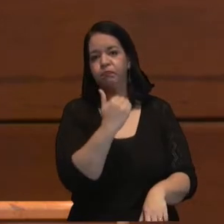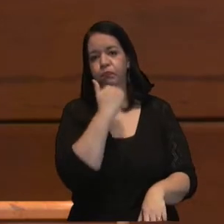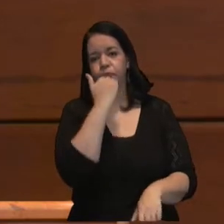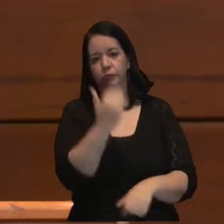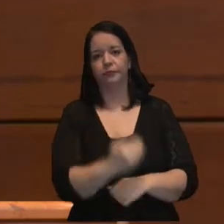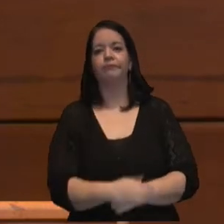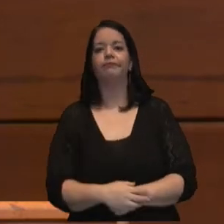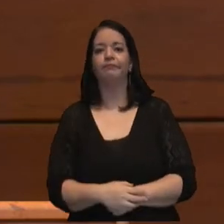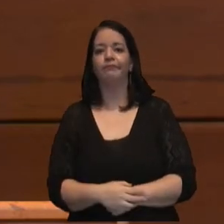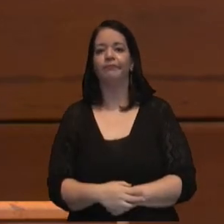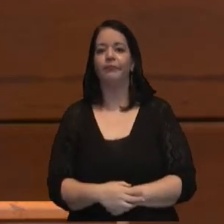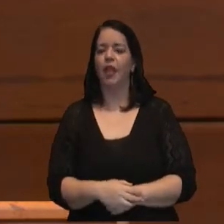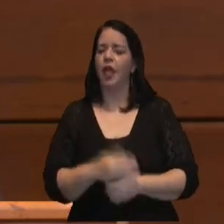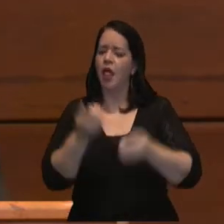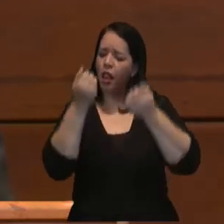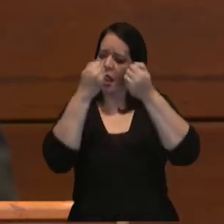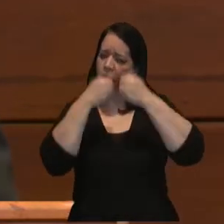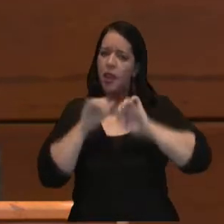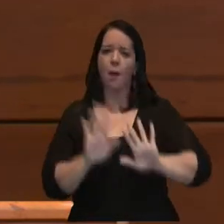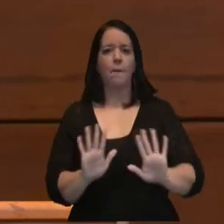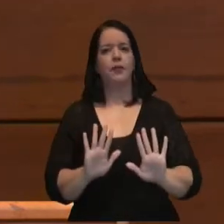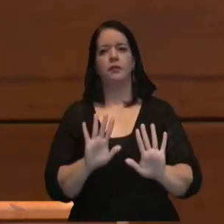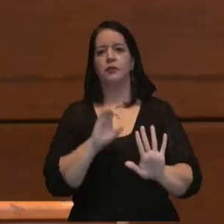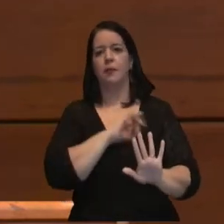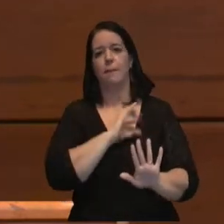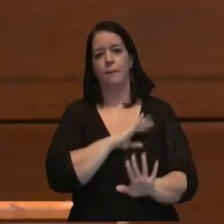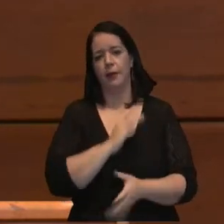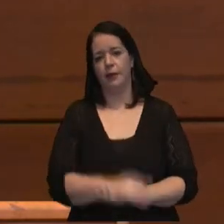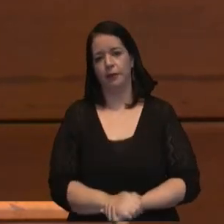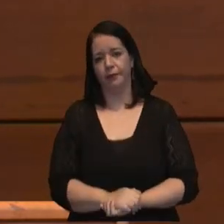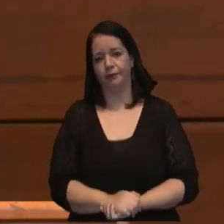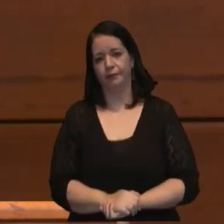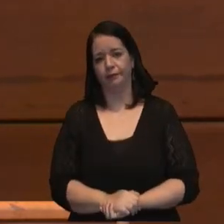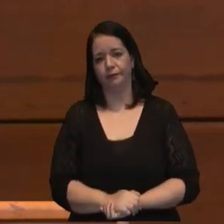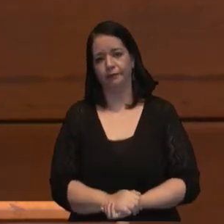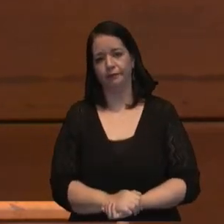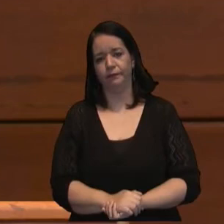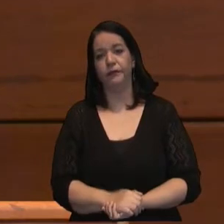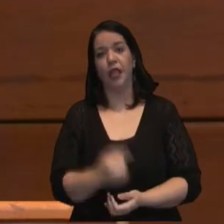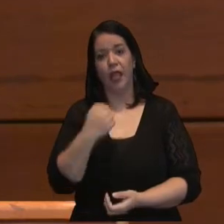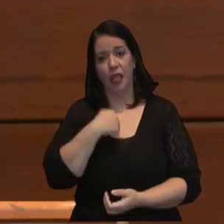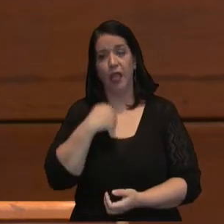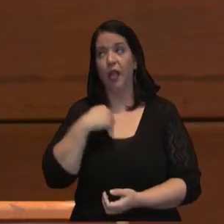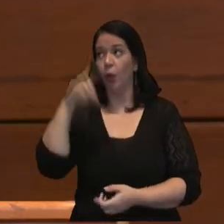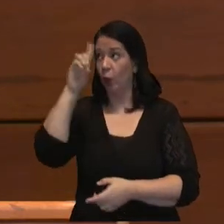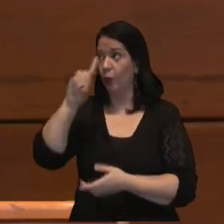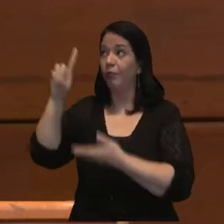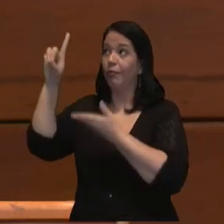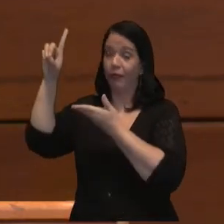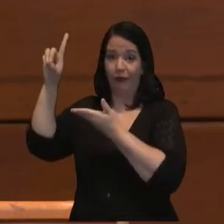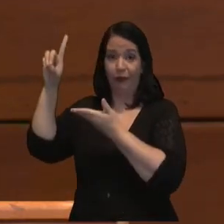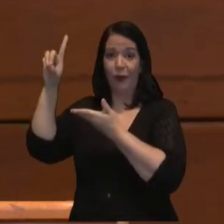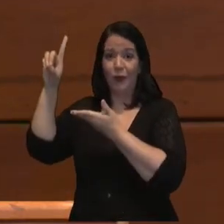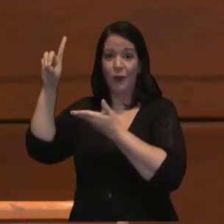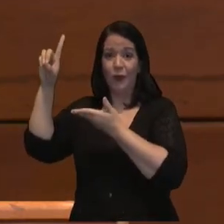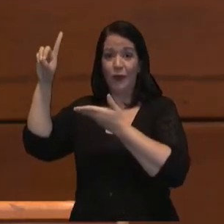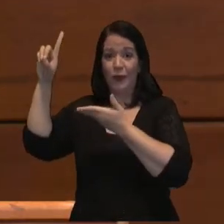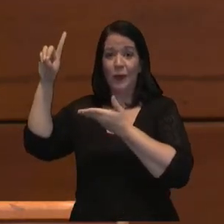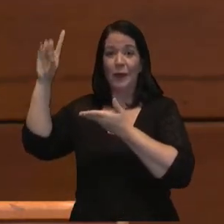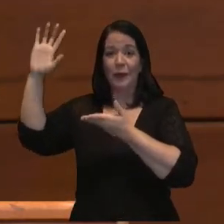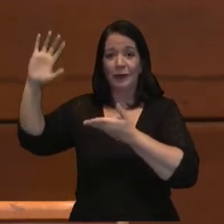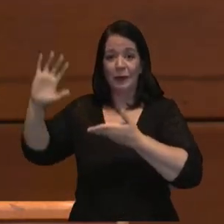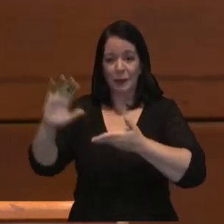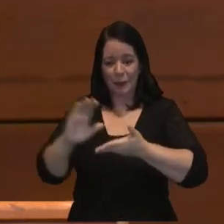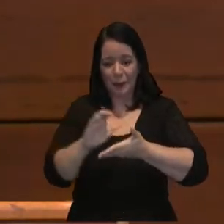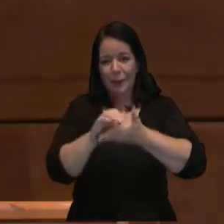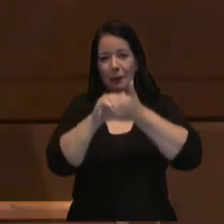Não temas, porque eu, Senhor teu Deus, eu te tomo pela tua mão direita